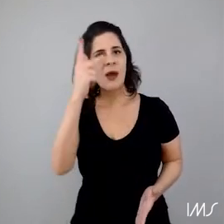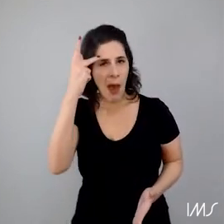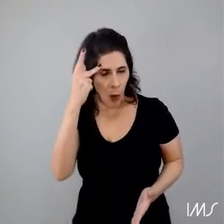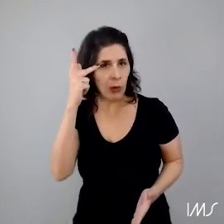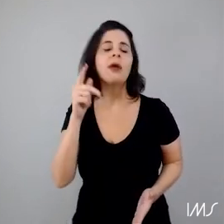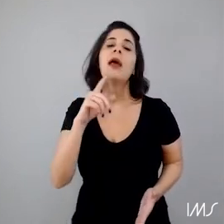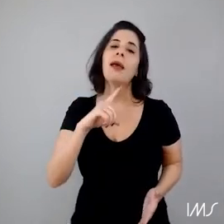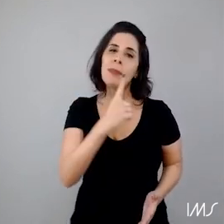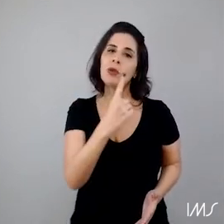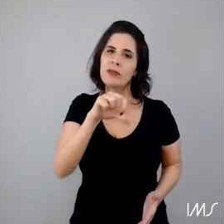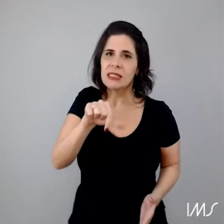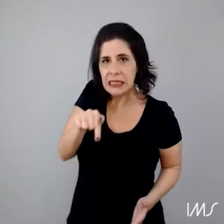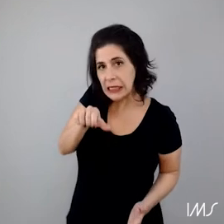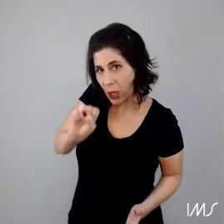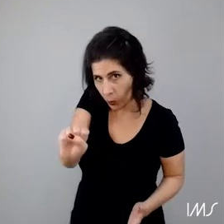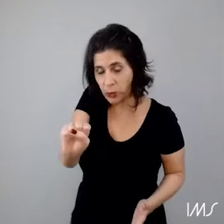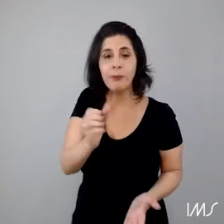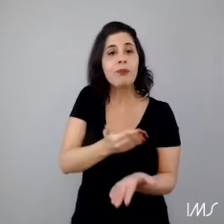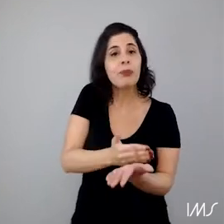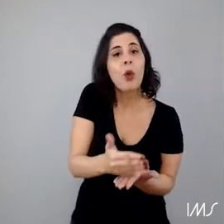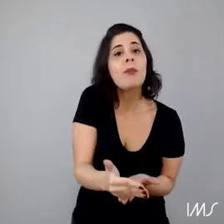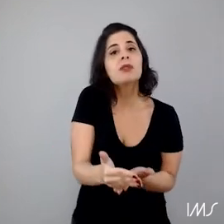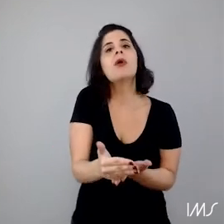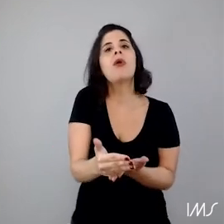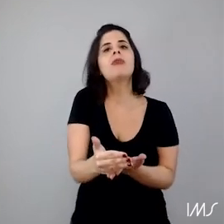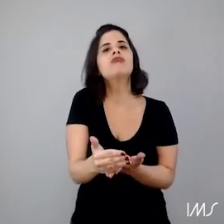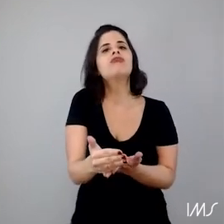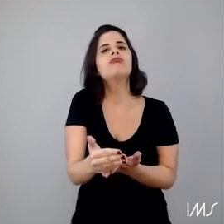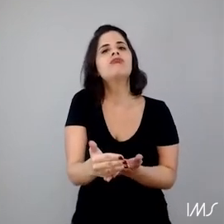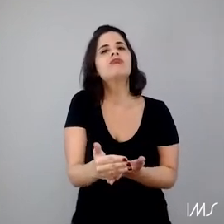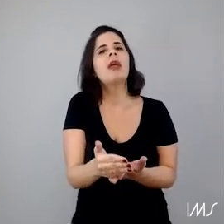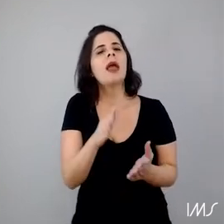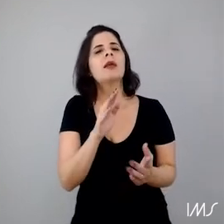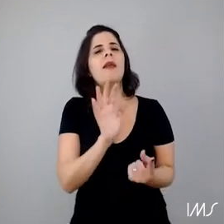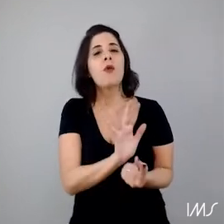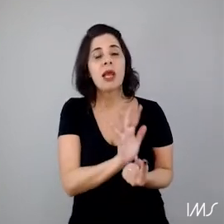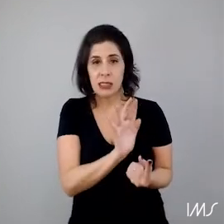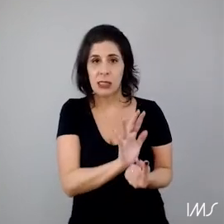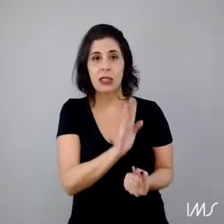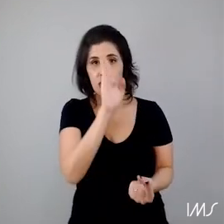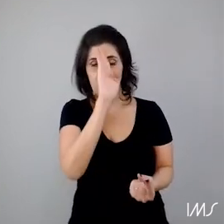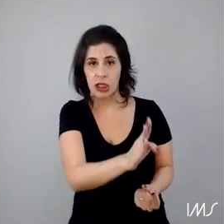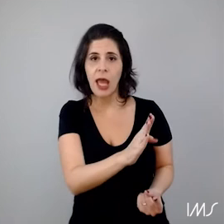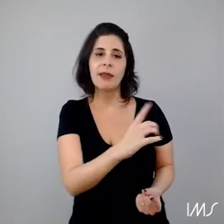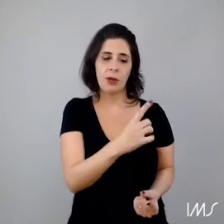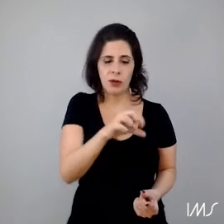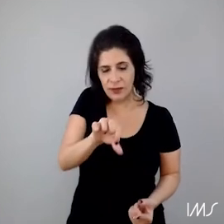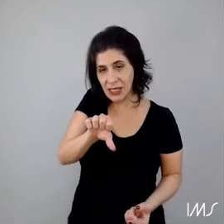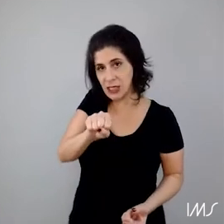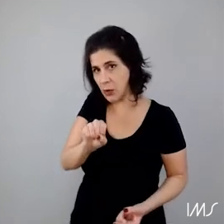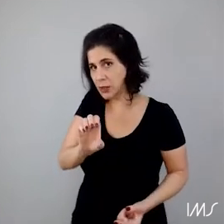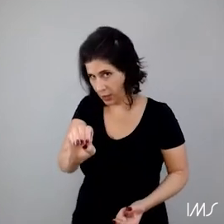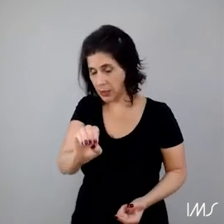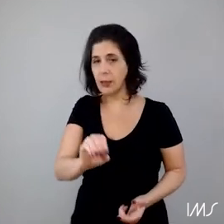1978, e começa a ter uma presença direta a partir do início da década de